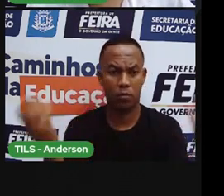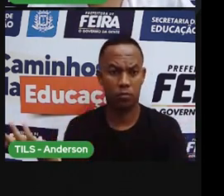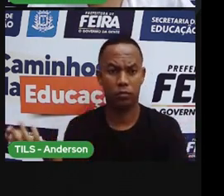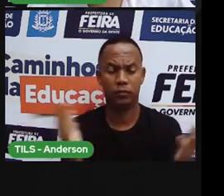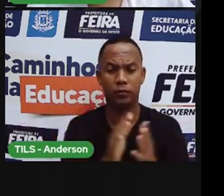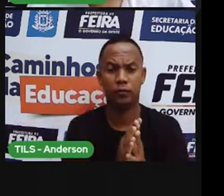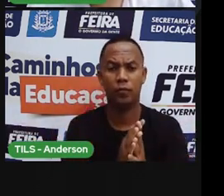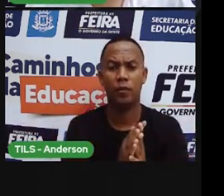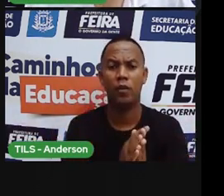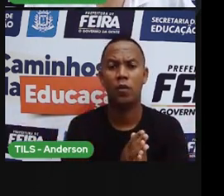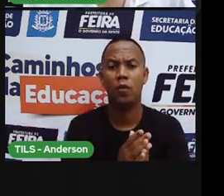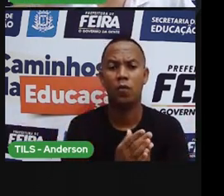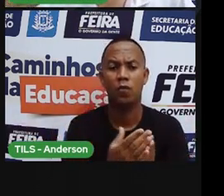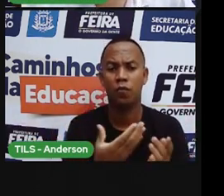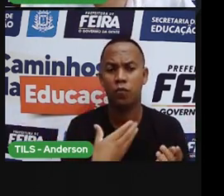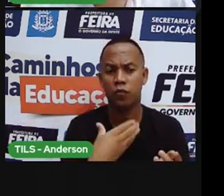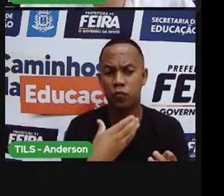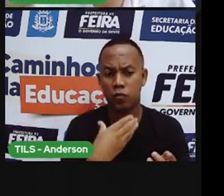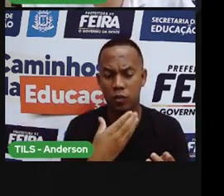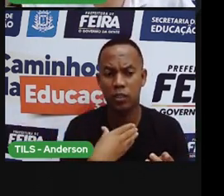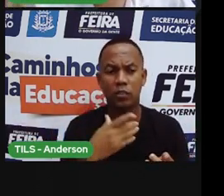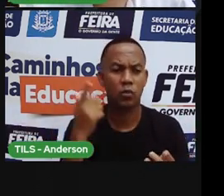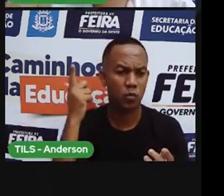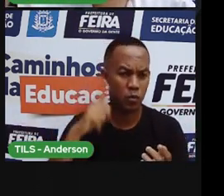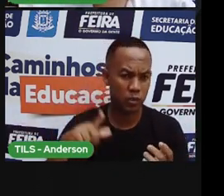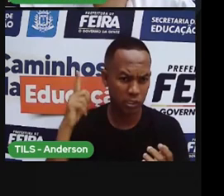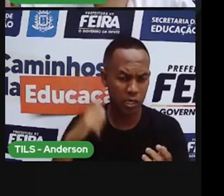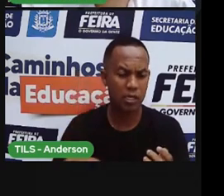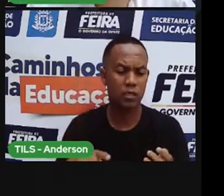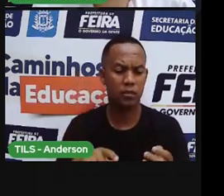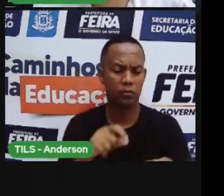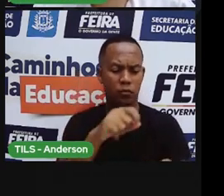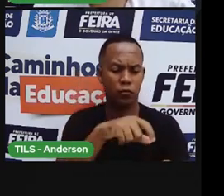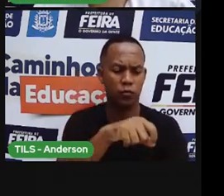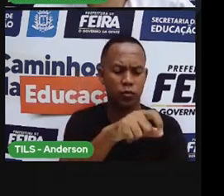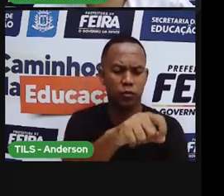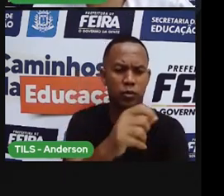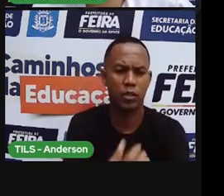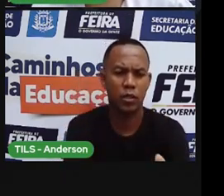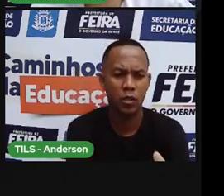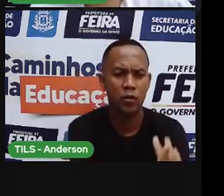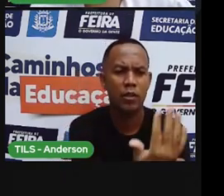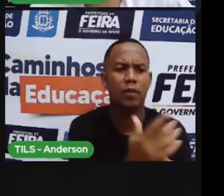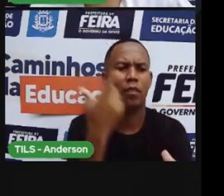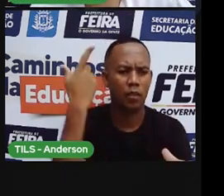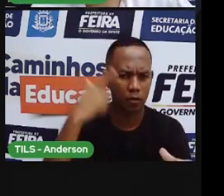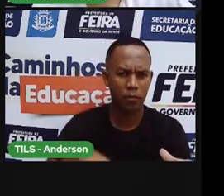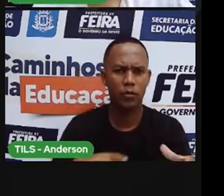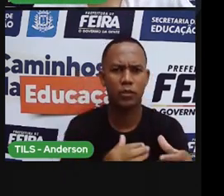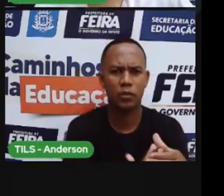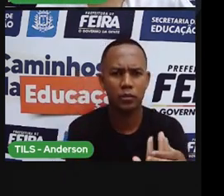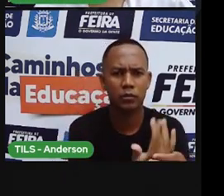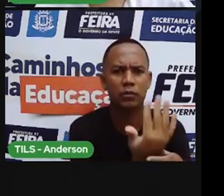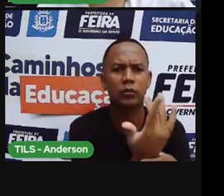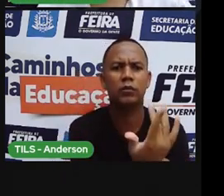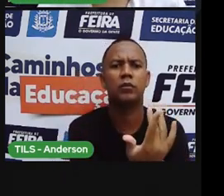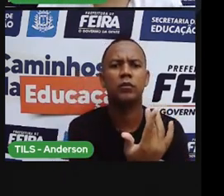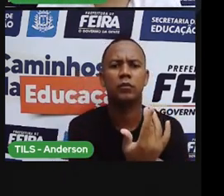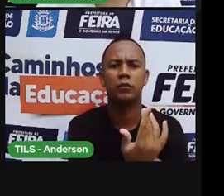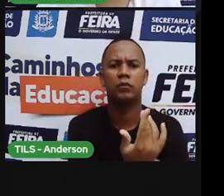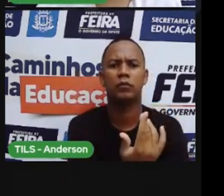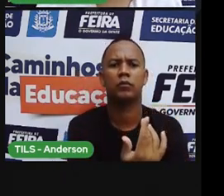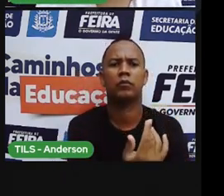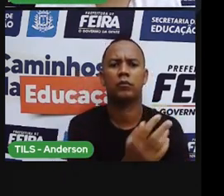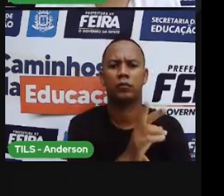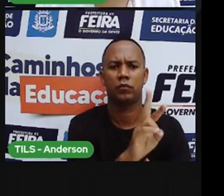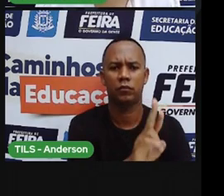as frutas. Você consegue plantar e conseguir, ó, é um bem o quê? Renovável, não é isso? E permitem que o quê? Os